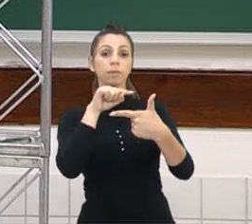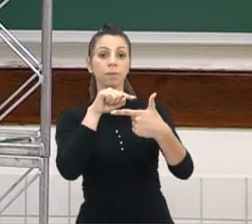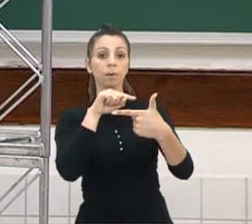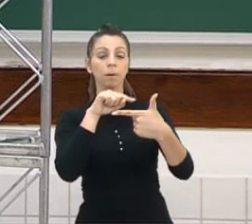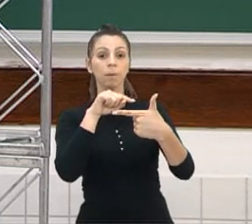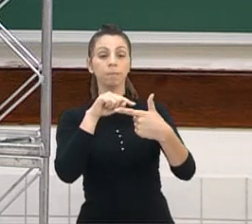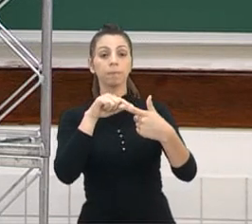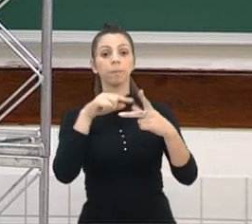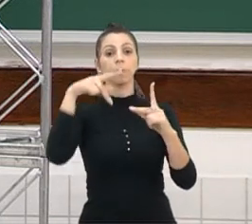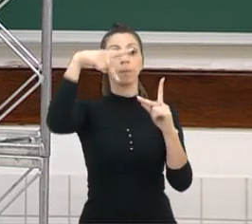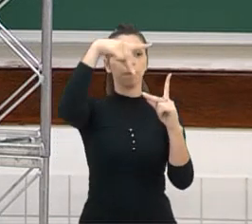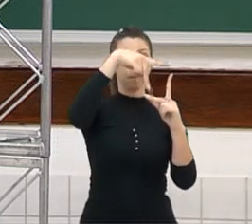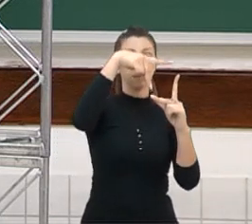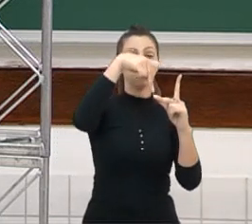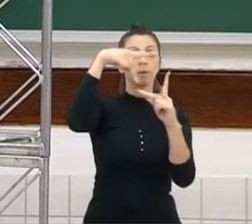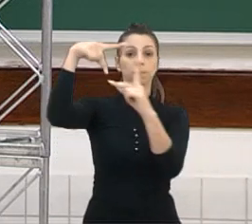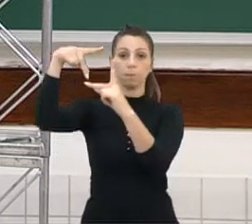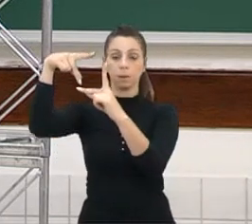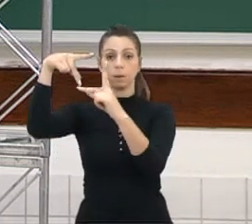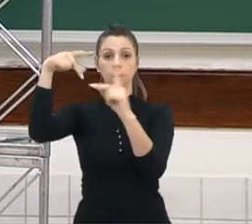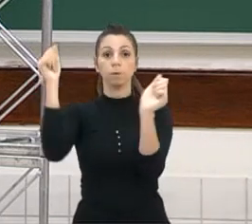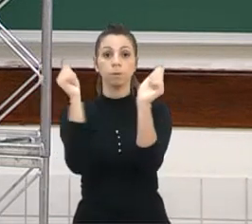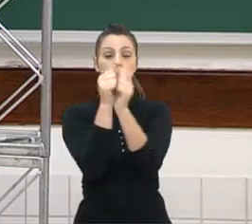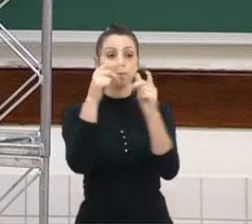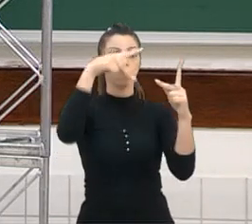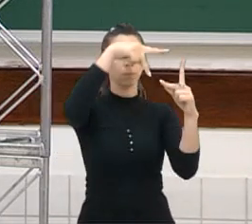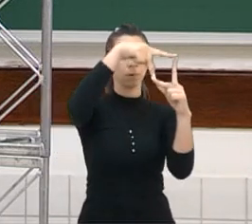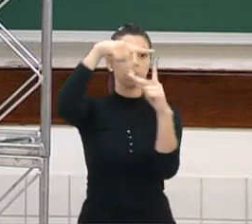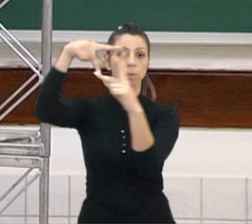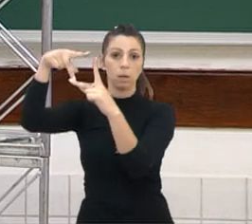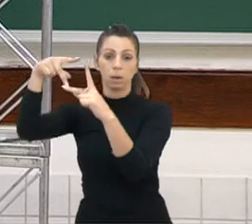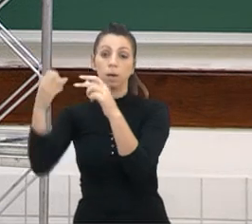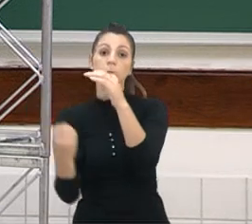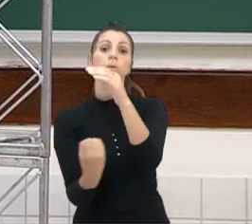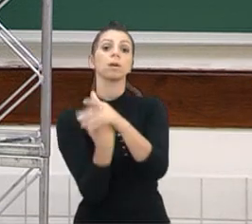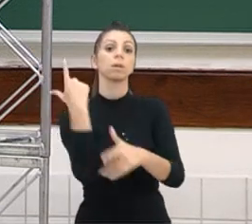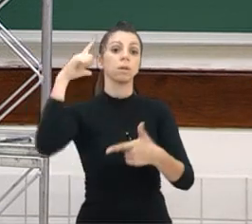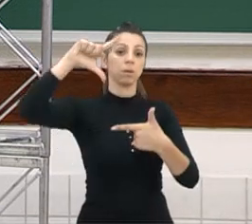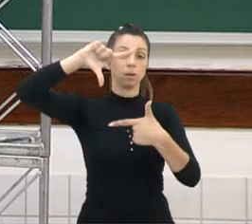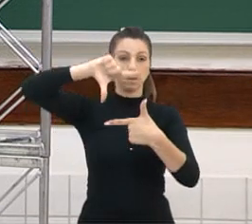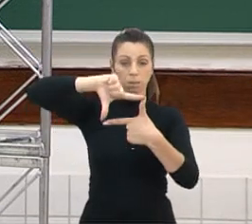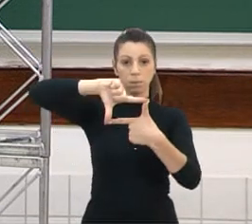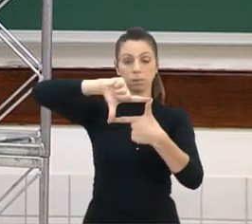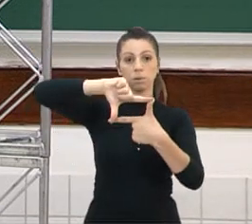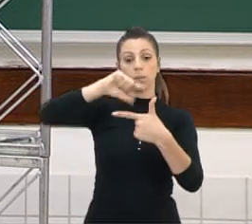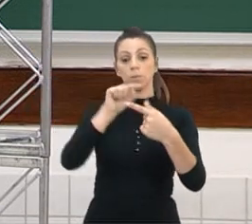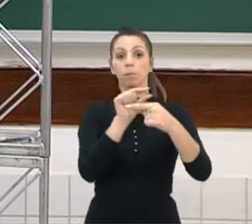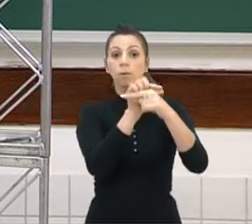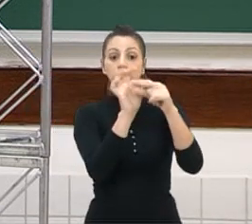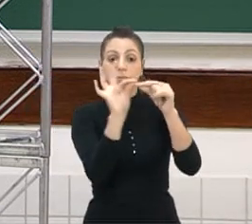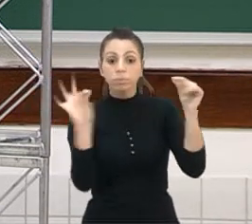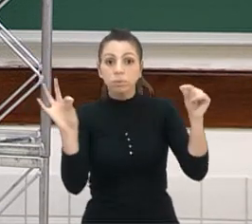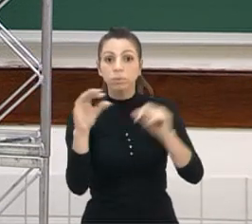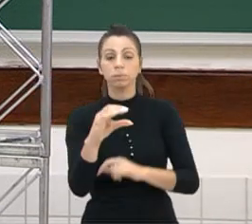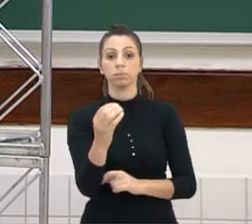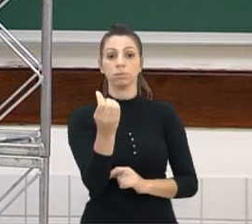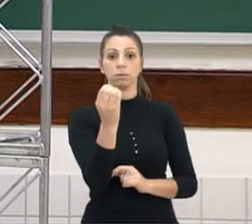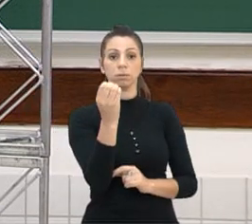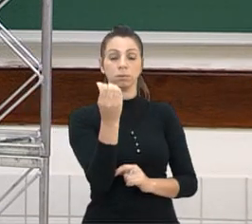retângulo, mas nesse retângulo em particular, o comprimento é 6 e a largura é